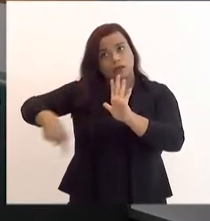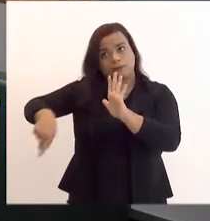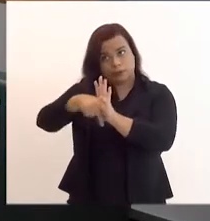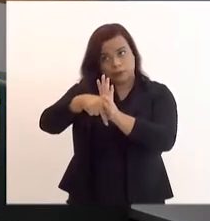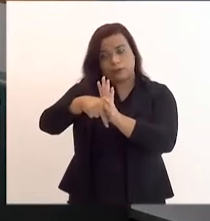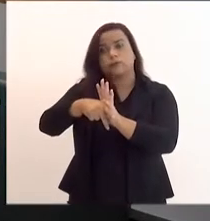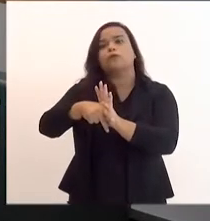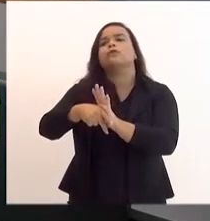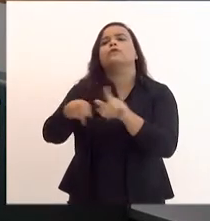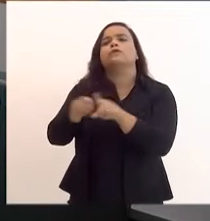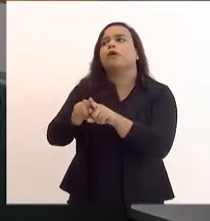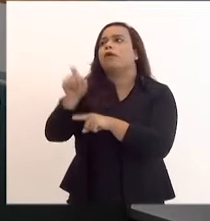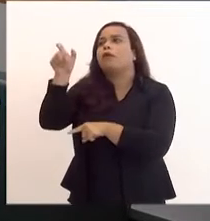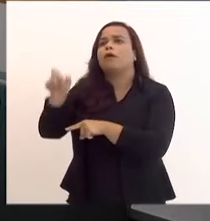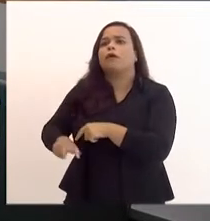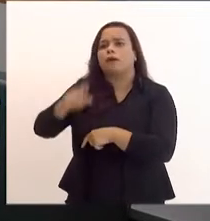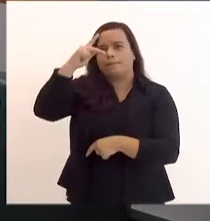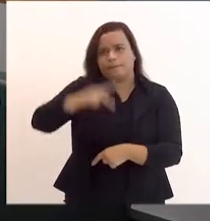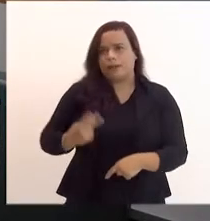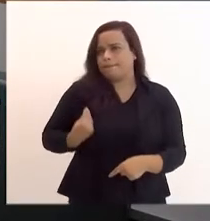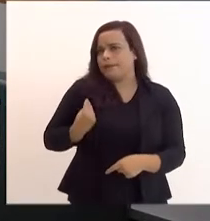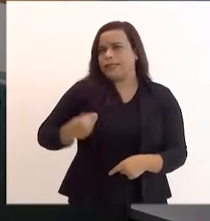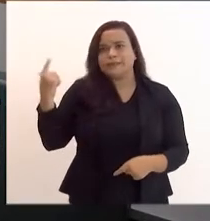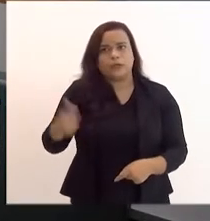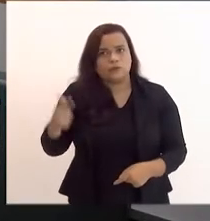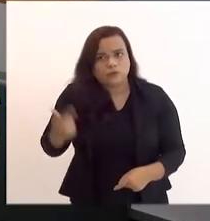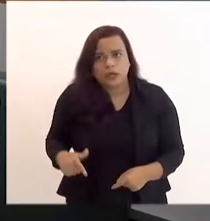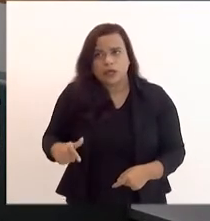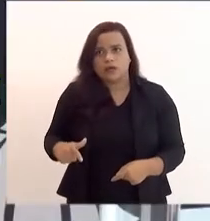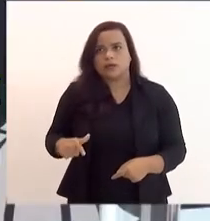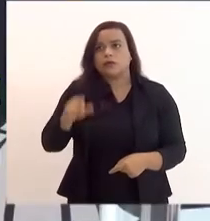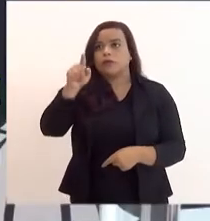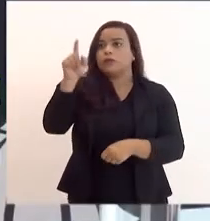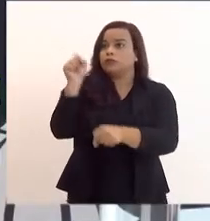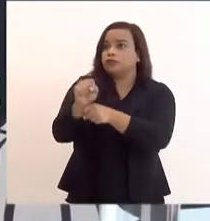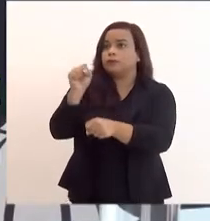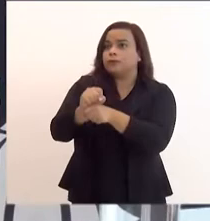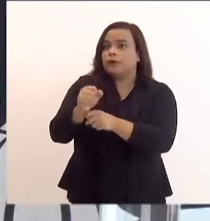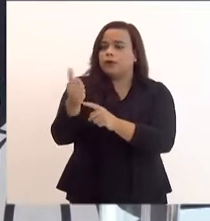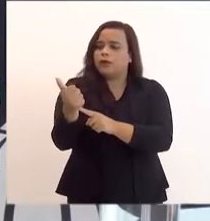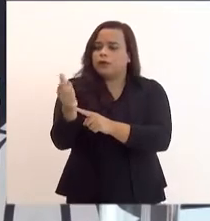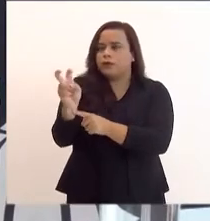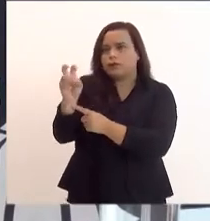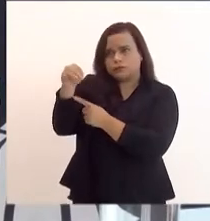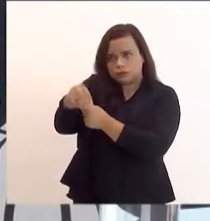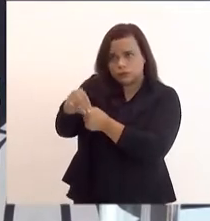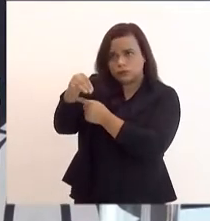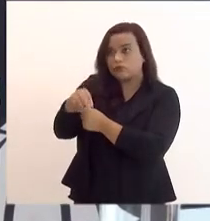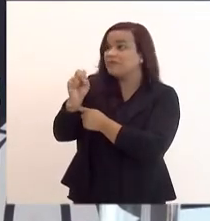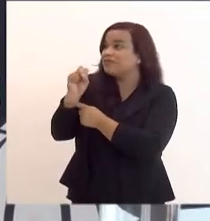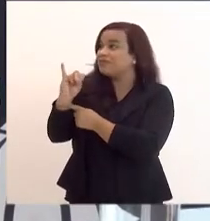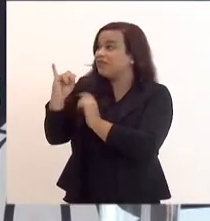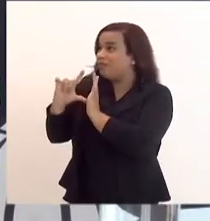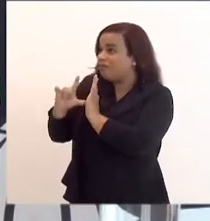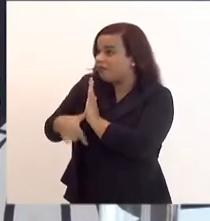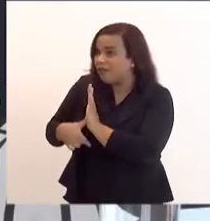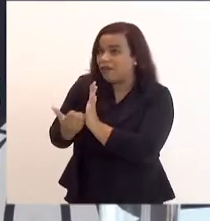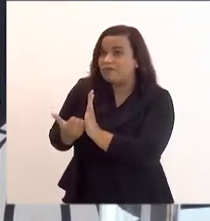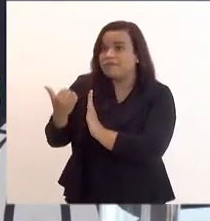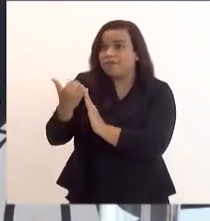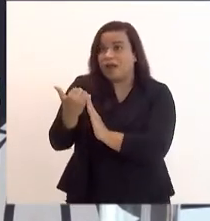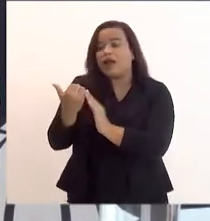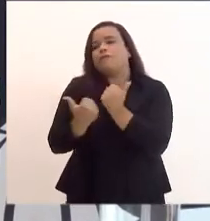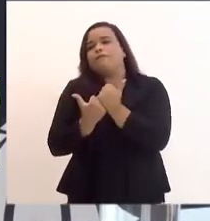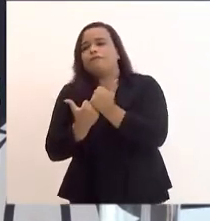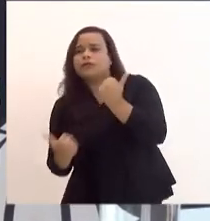A presidência não está presente. Se aguarda 15 minutos. Se o presidente não chega, assume o